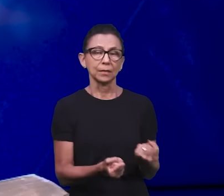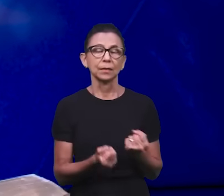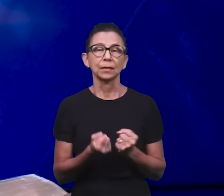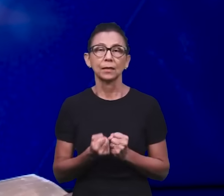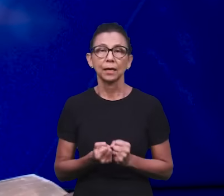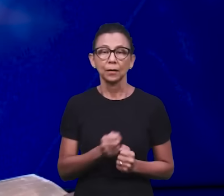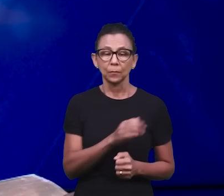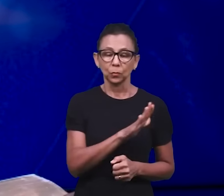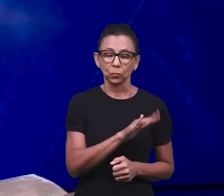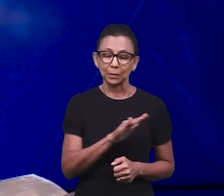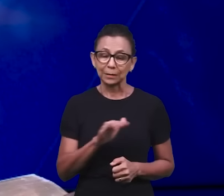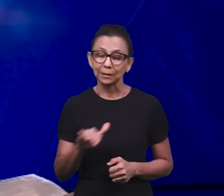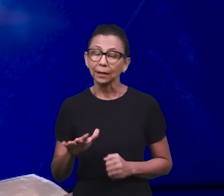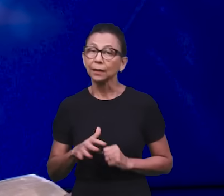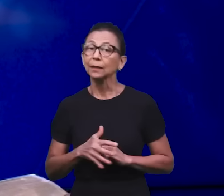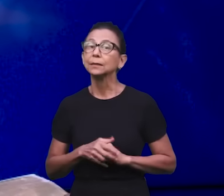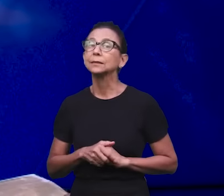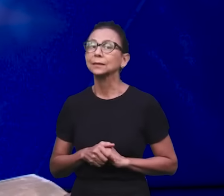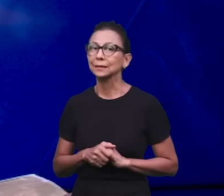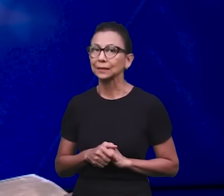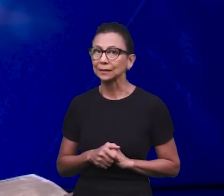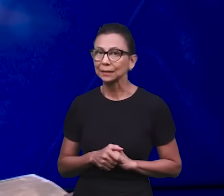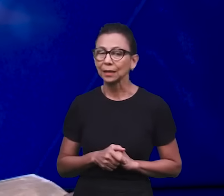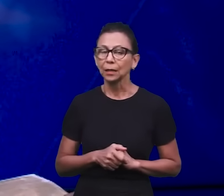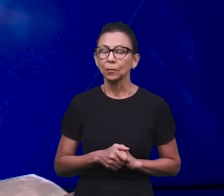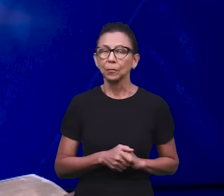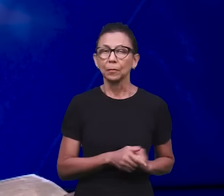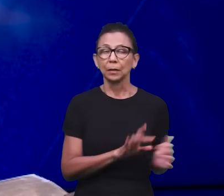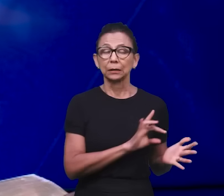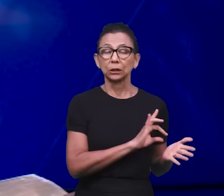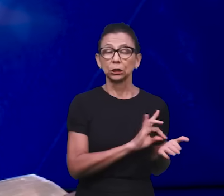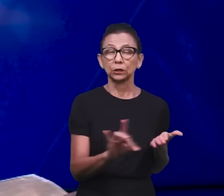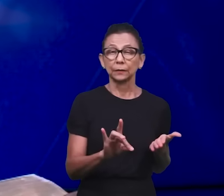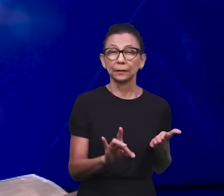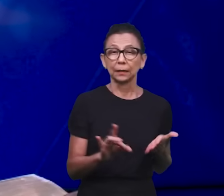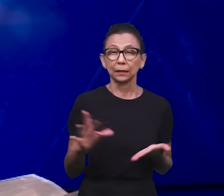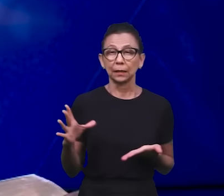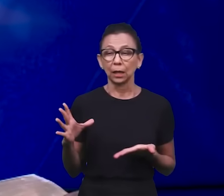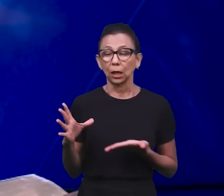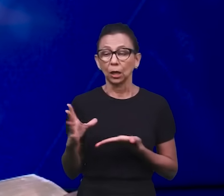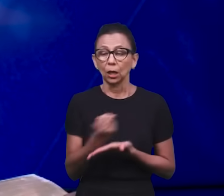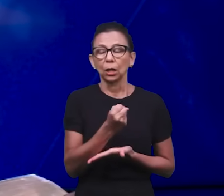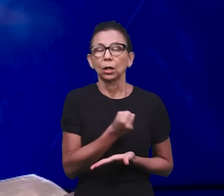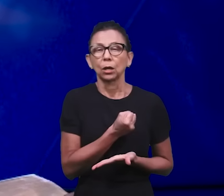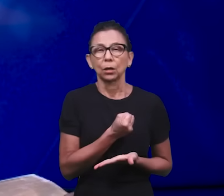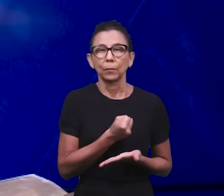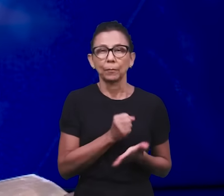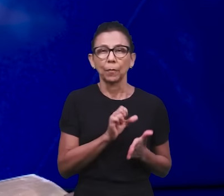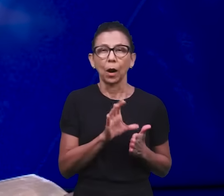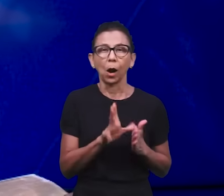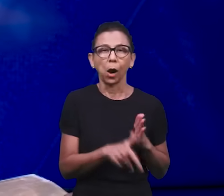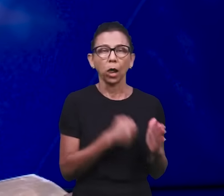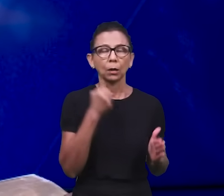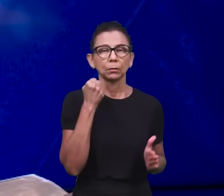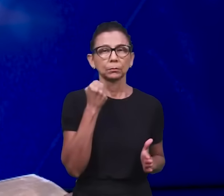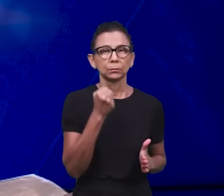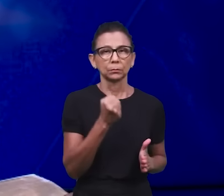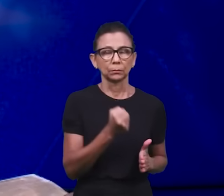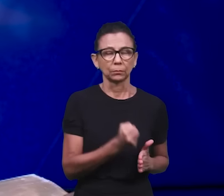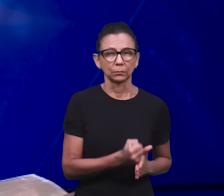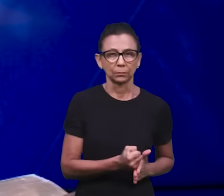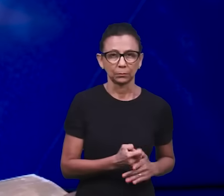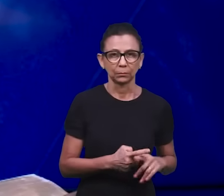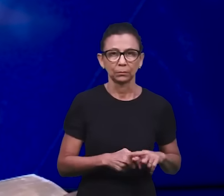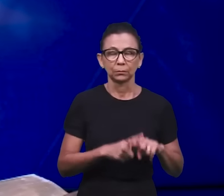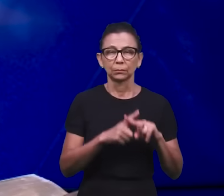das nossas almas, ele quer roubar os frutos, retirar os frutos, porque são os frutos que o Senhor Jesus virá para